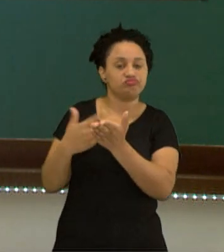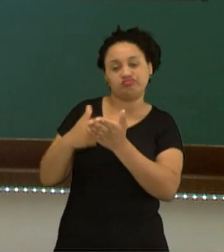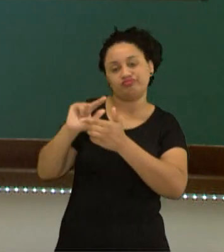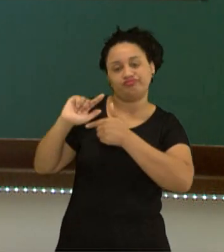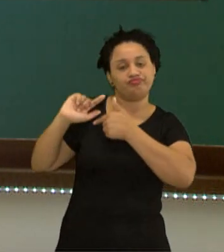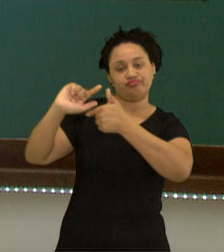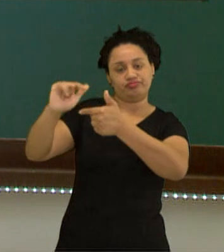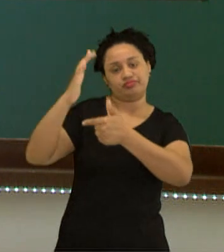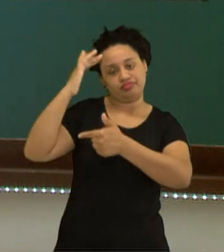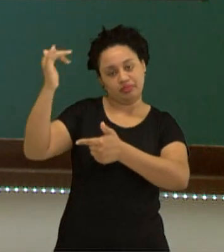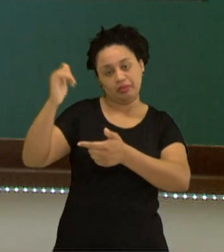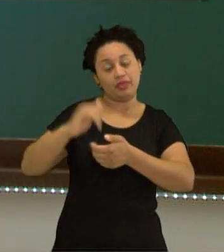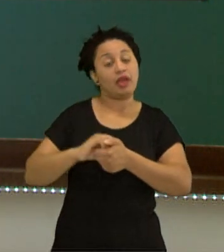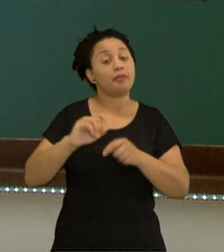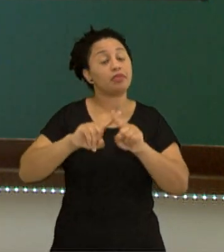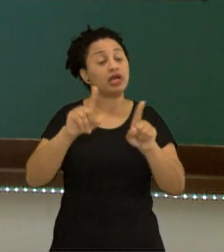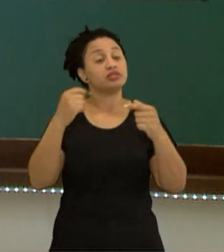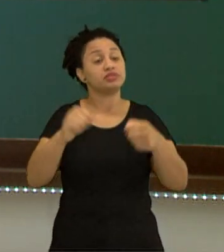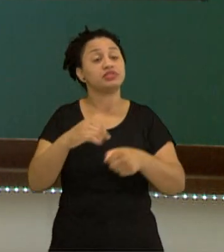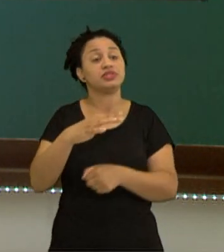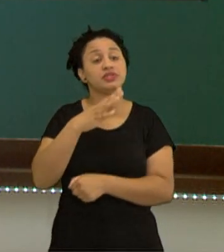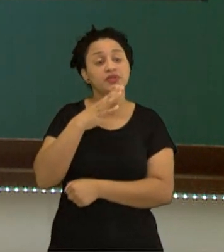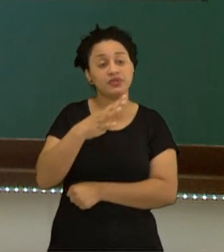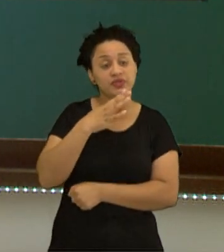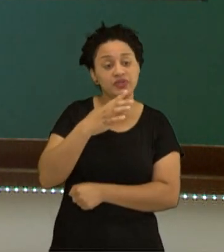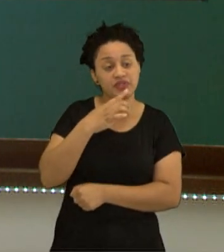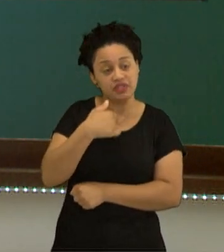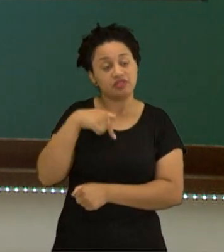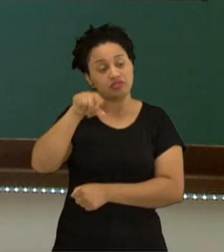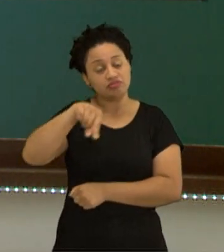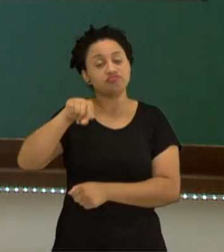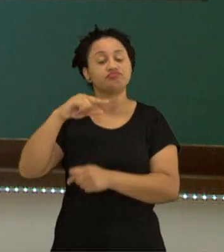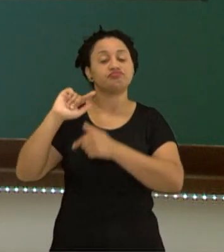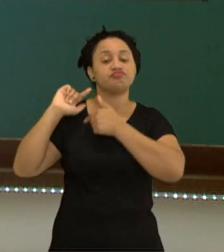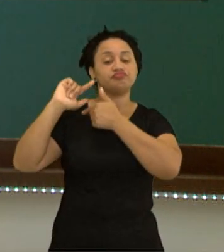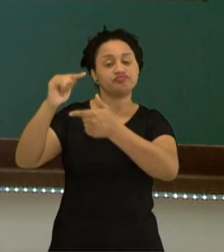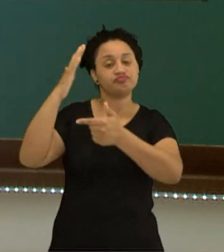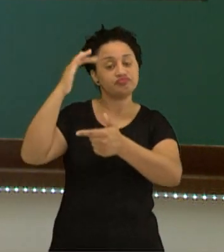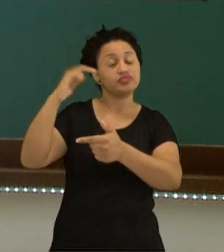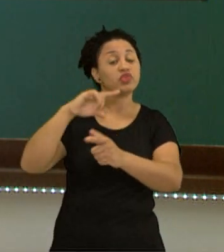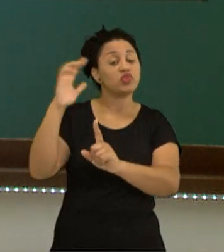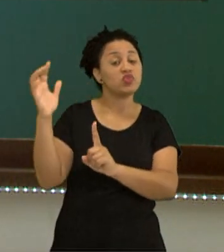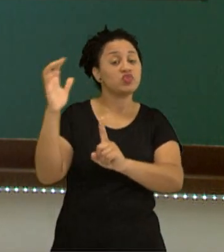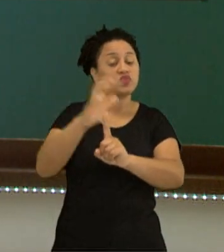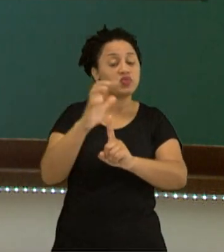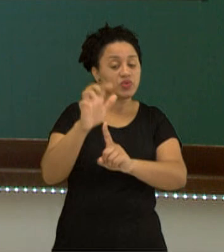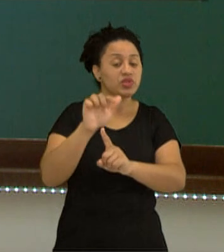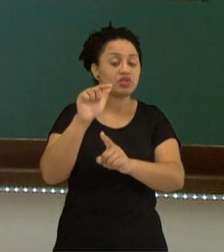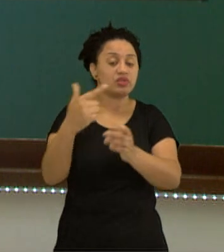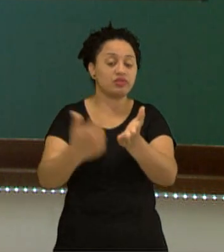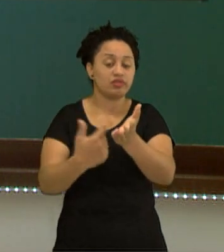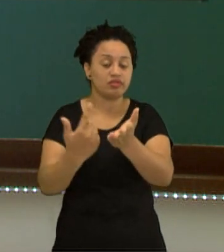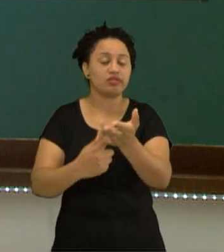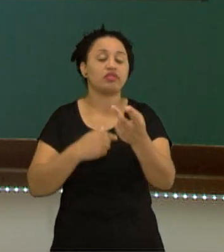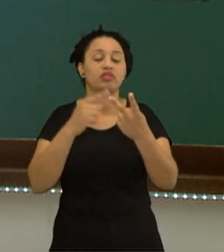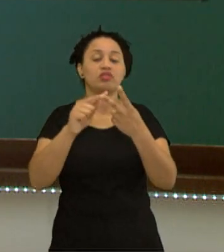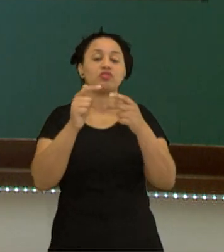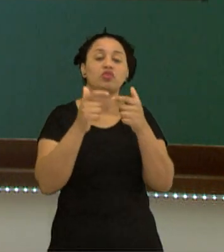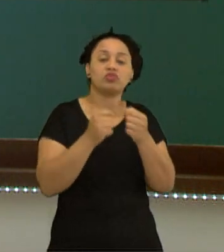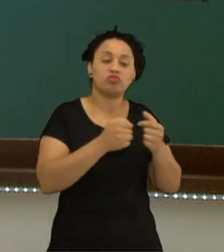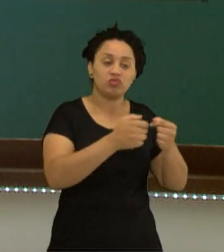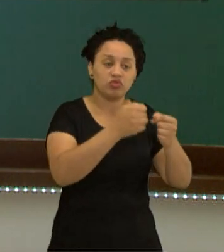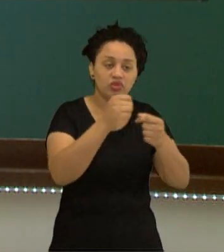clássico, mas você precisa reconhecer a influência desse clássico em um determinado livro, em um determinado